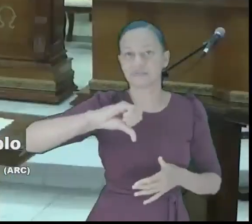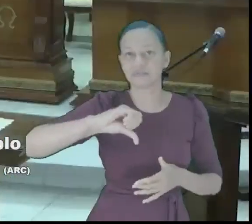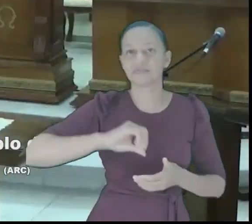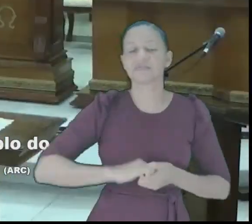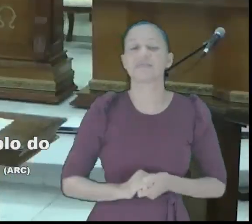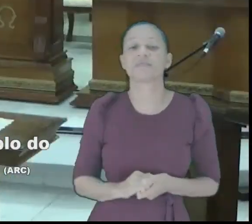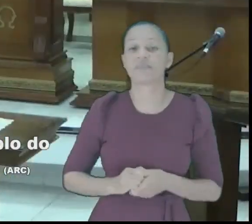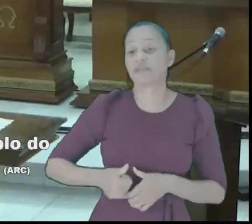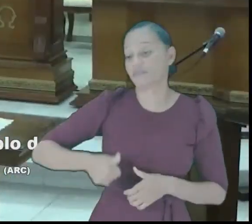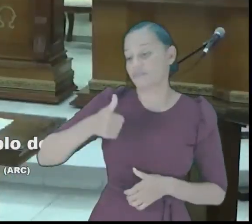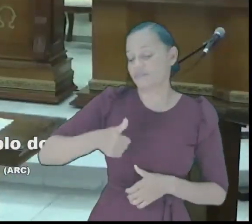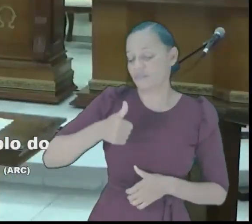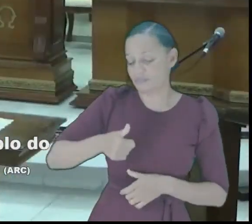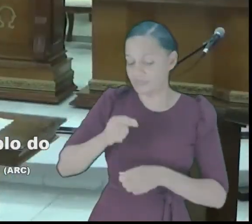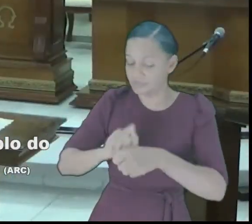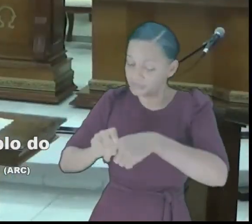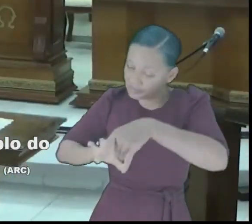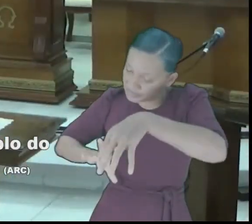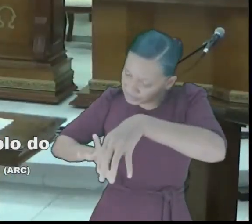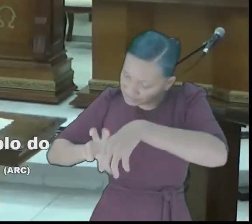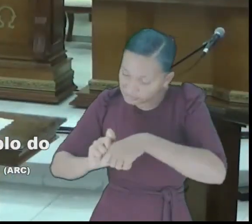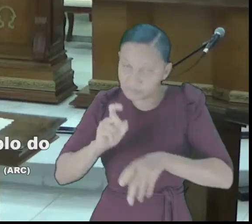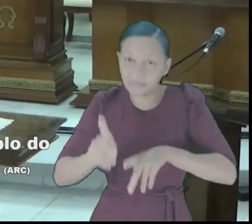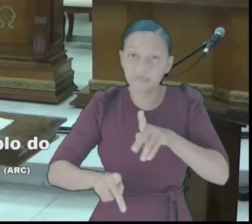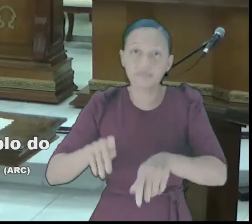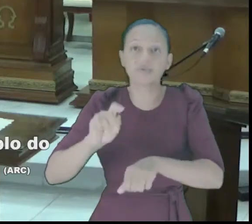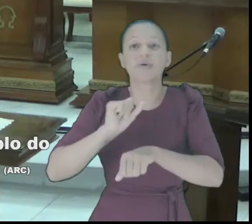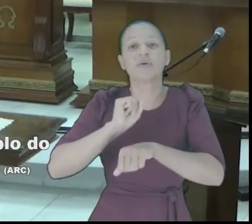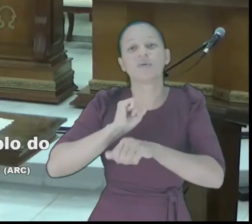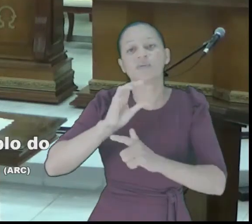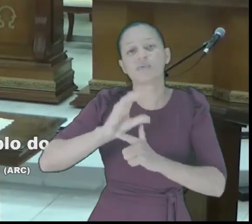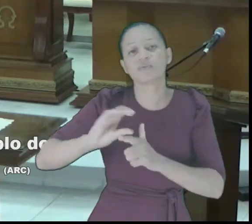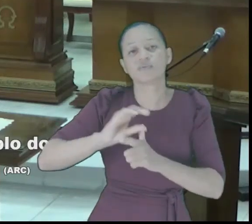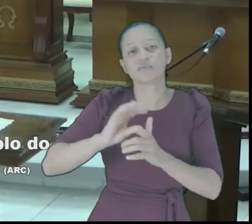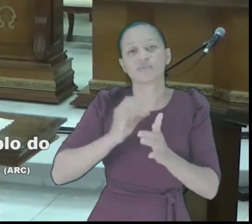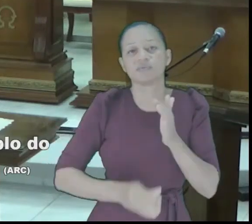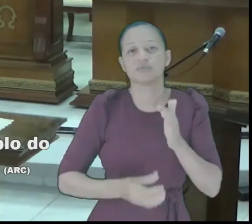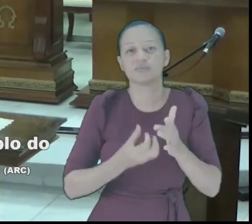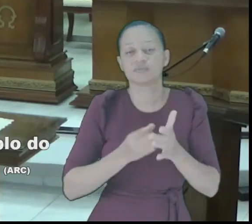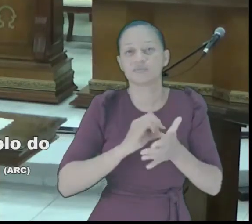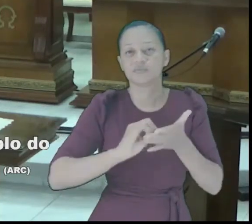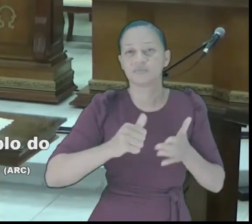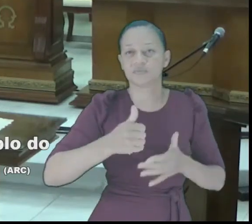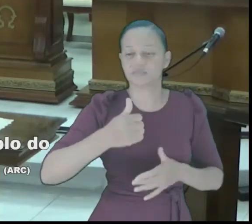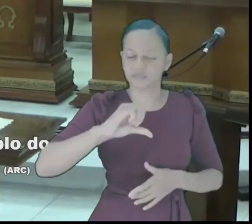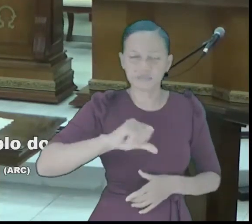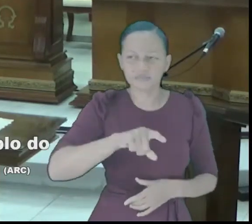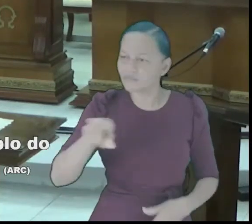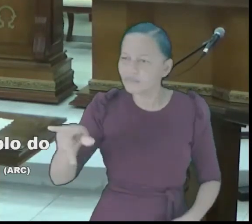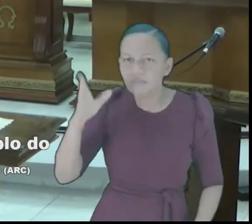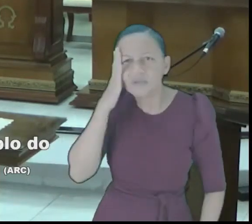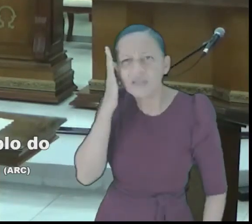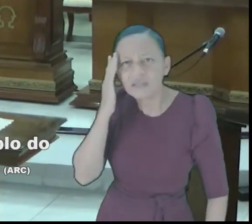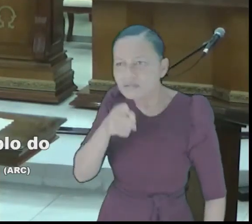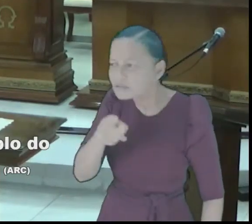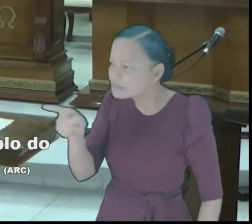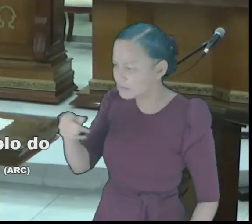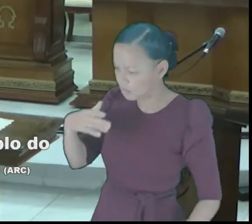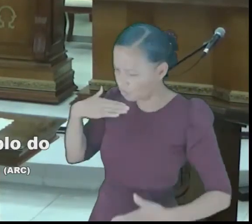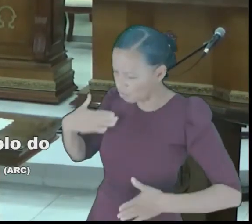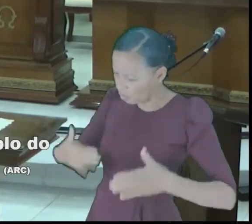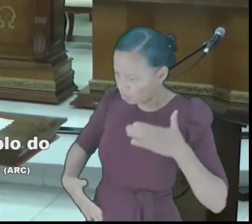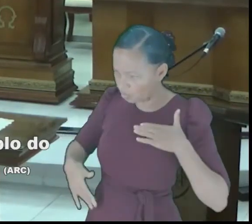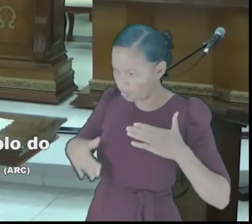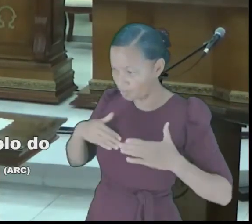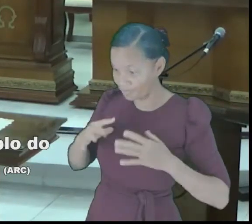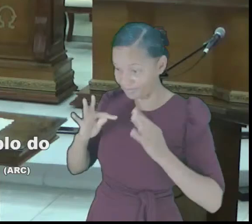Primeira carta de São Paulo aos Coríntios 6 e 19. Ou não sabeis que o nosso corpo é templo